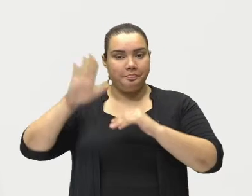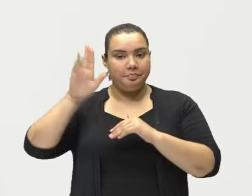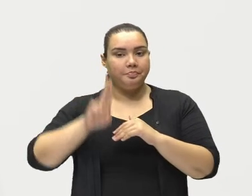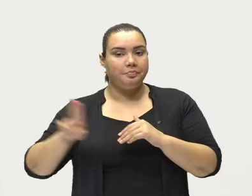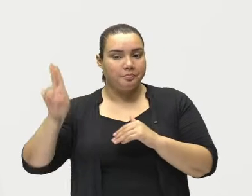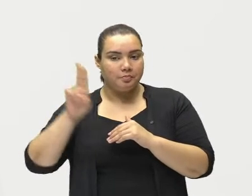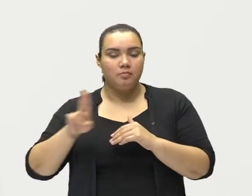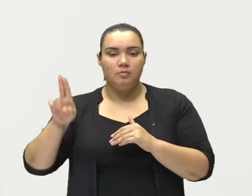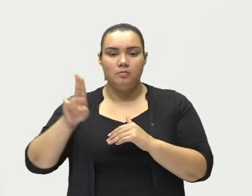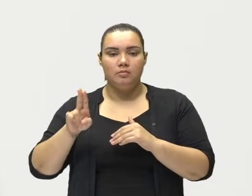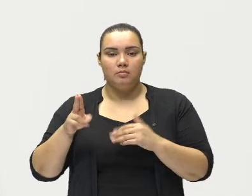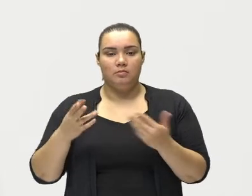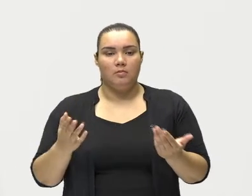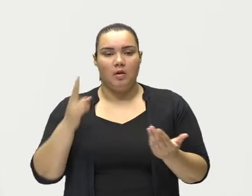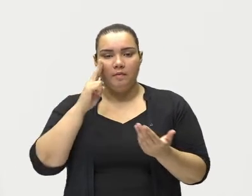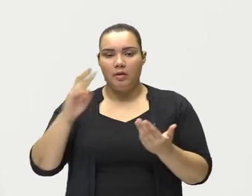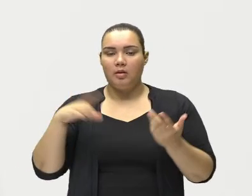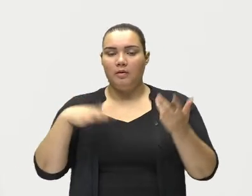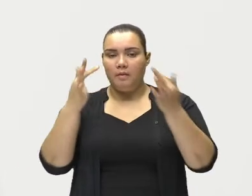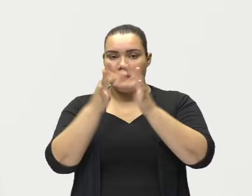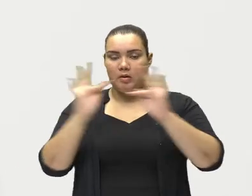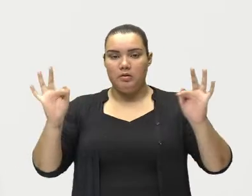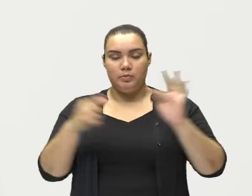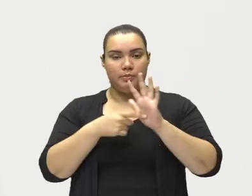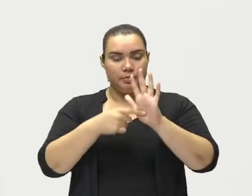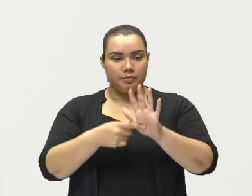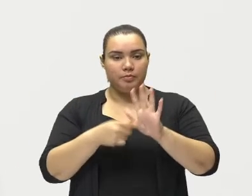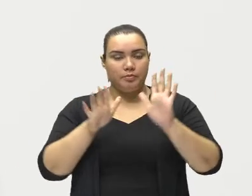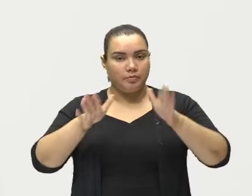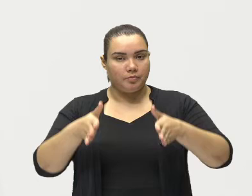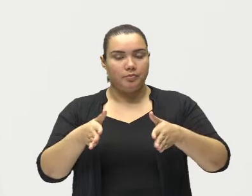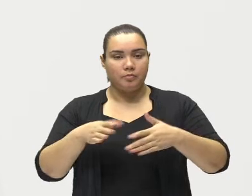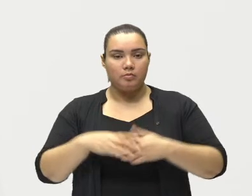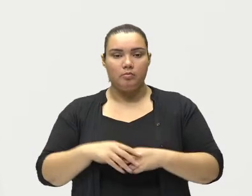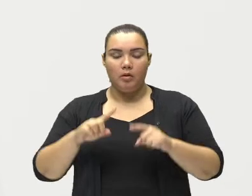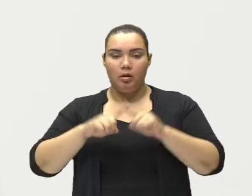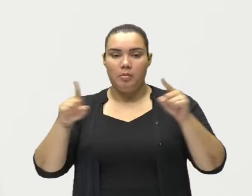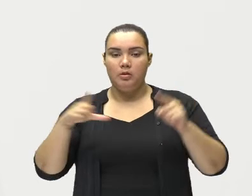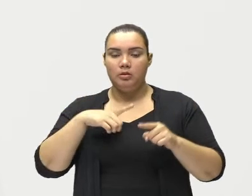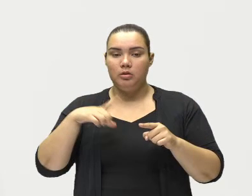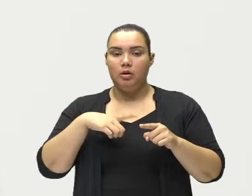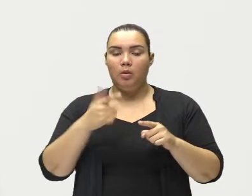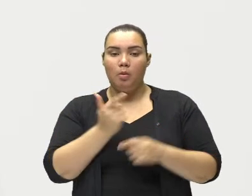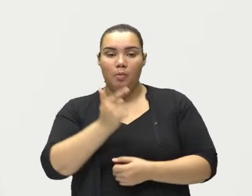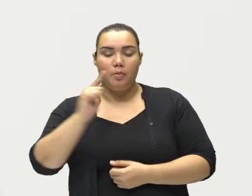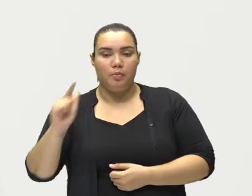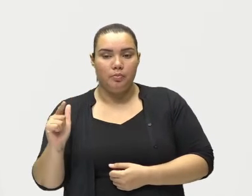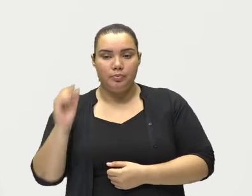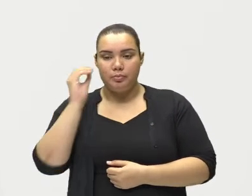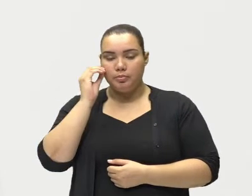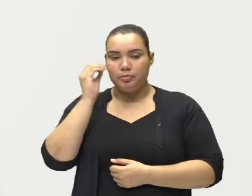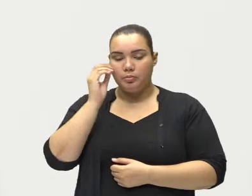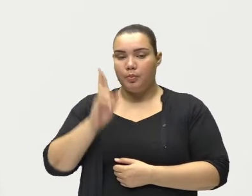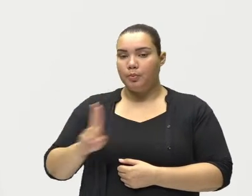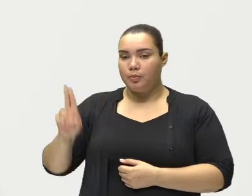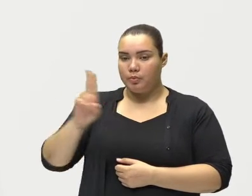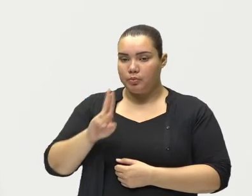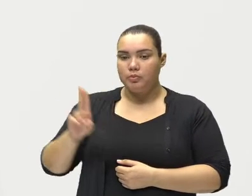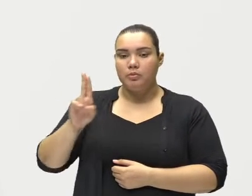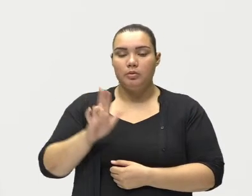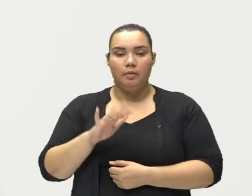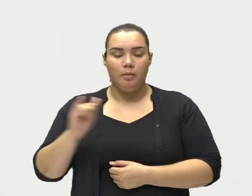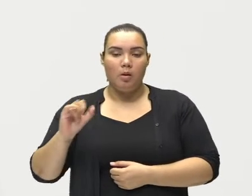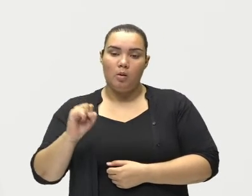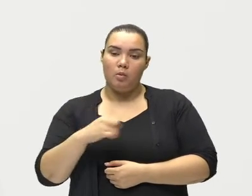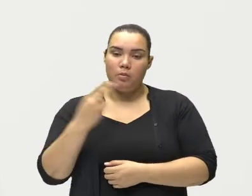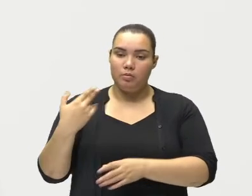Muitos cachorros agem como se fossem crianças, mas também temos esses outros aqui, ó, que você vai utilizar ou você vai